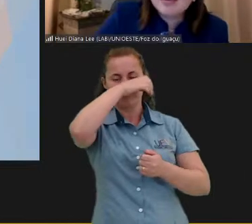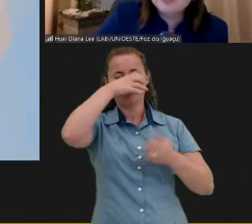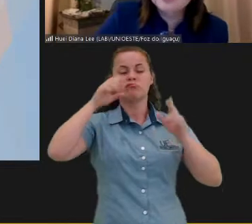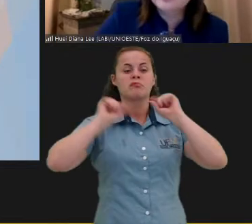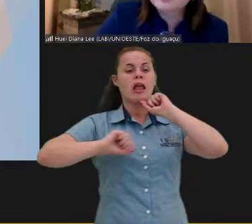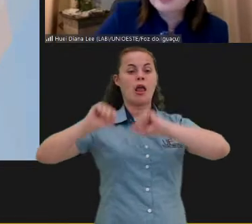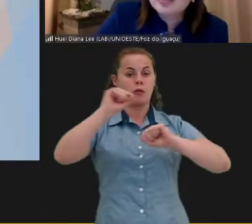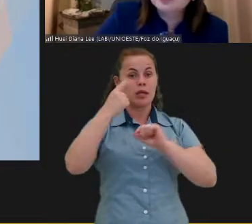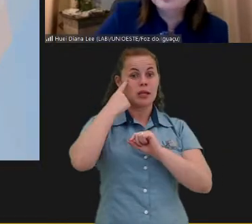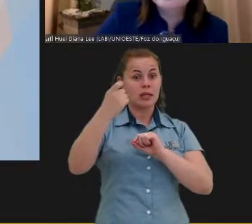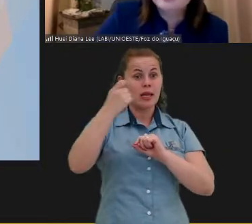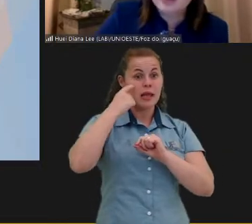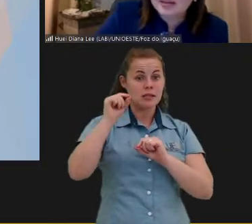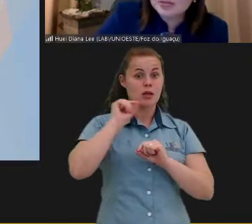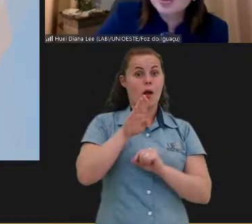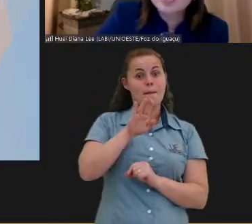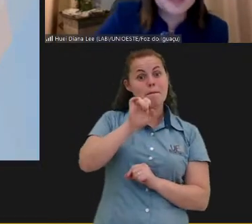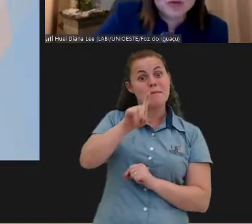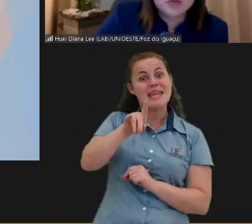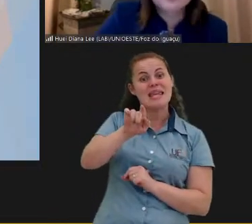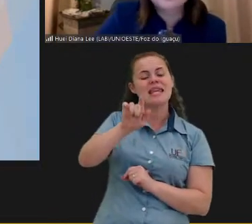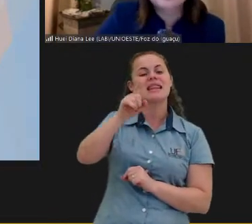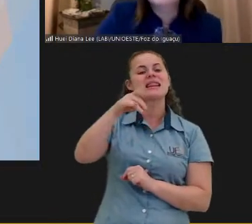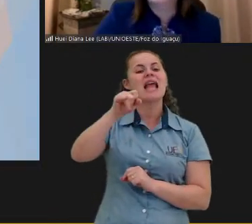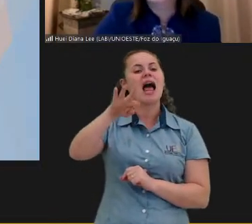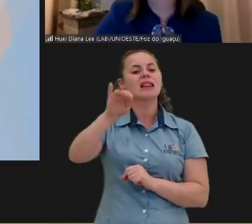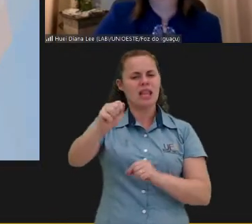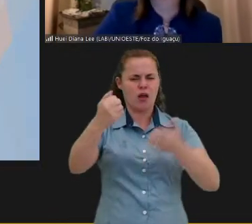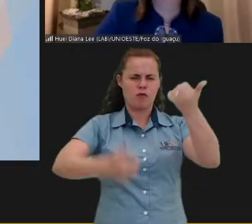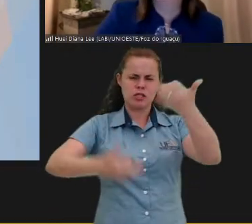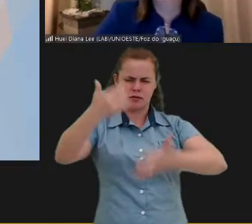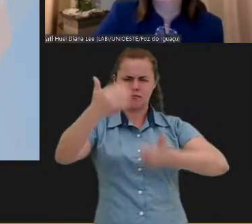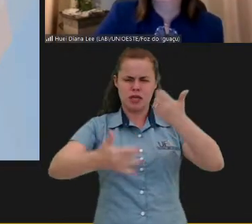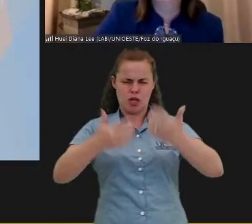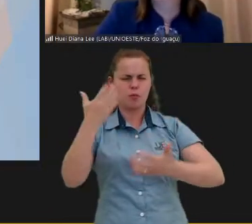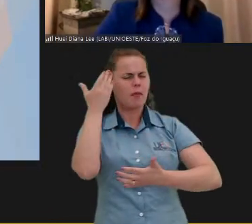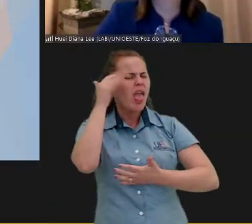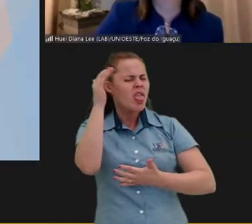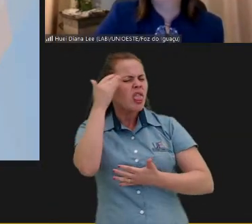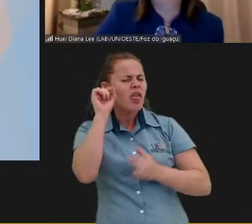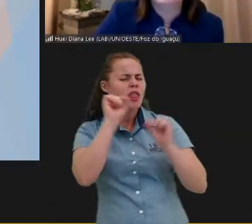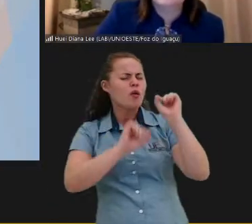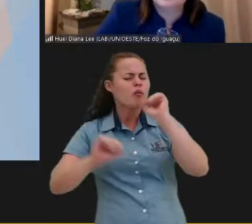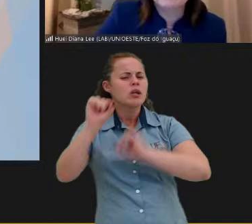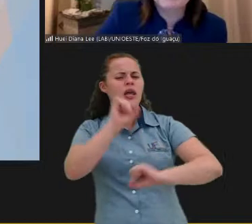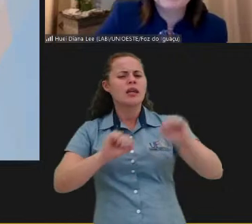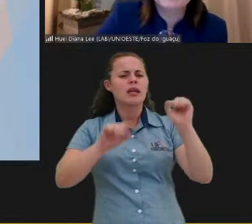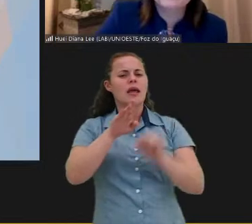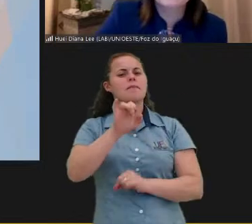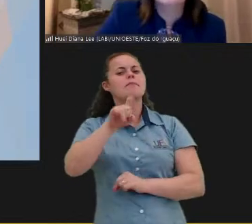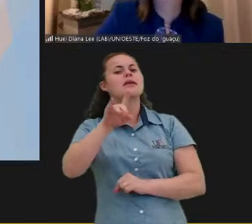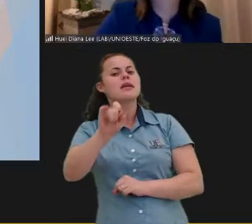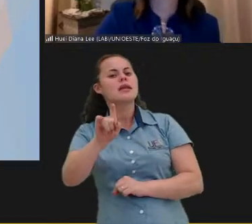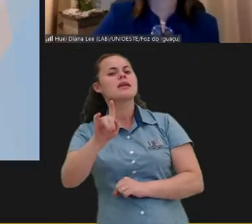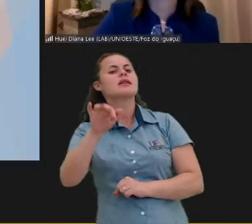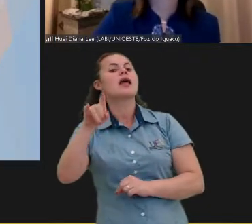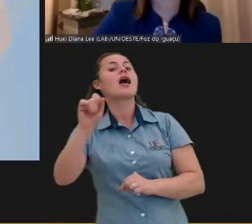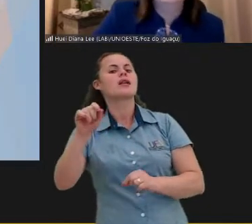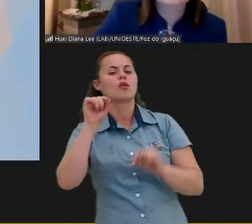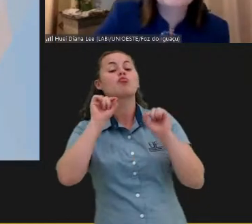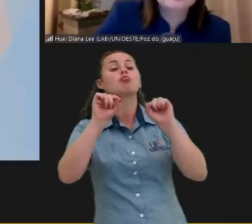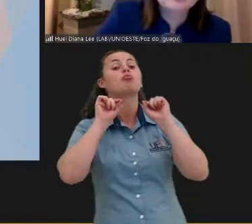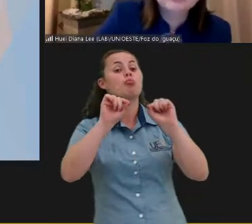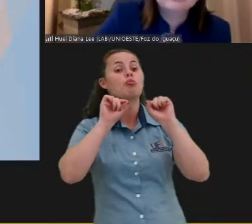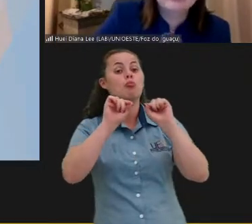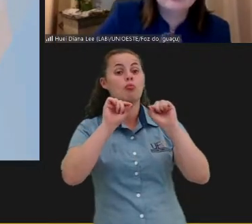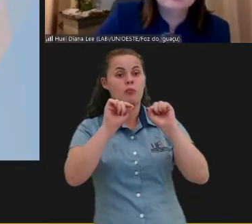é gamificação do Big Data. Já explico para vocês entenderem o que tem de Big Data aí, né? Então,